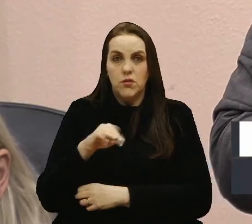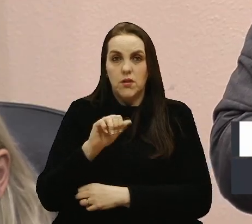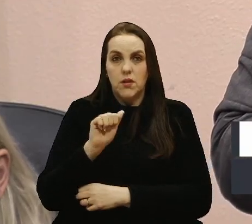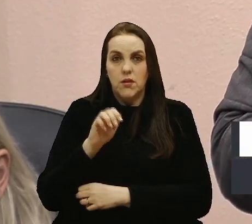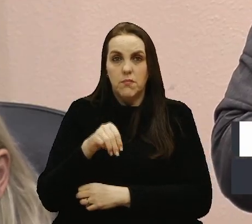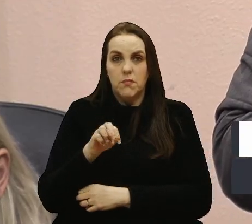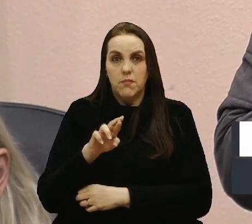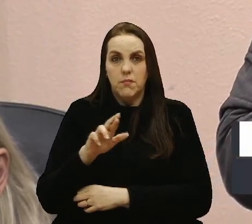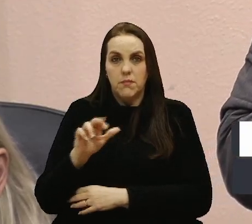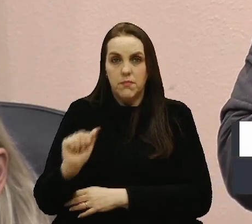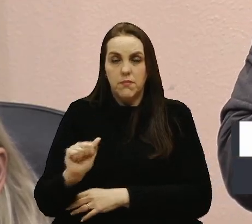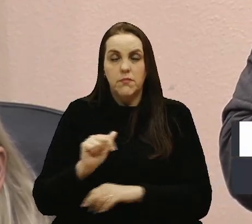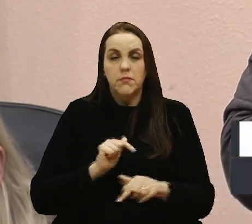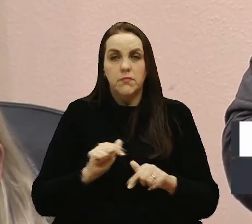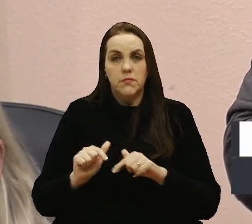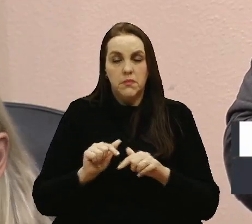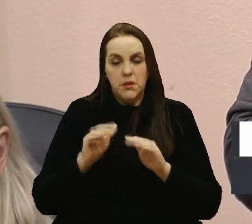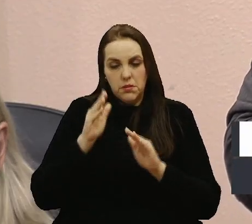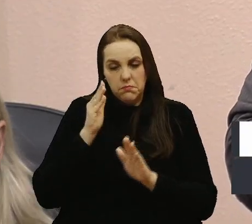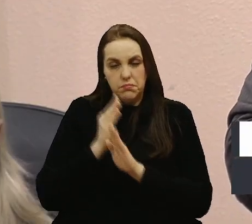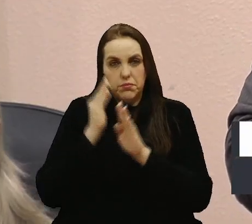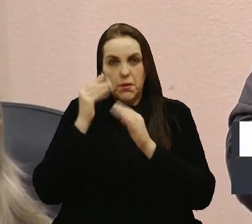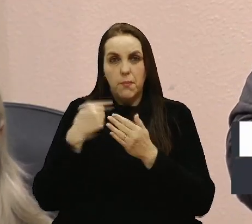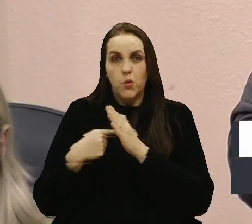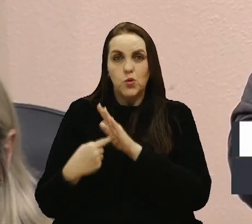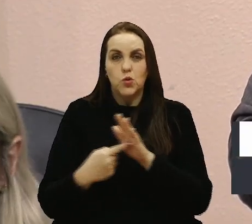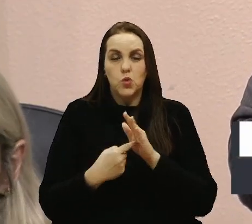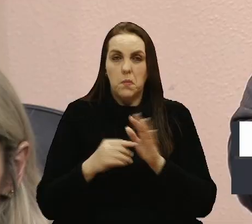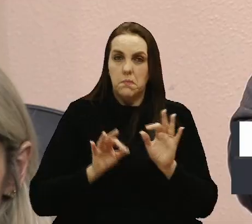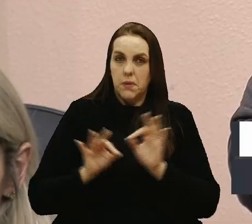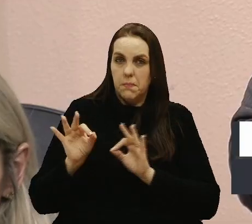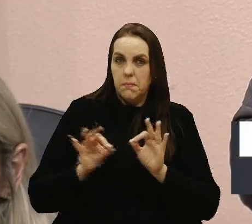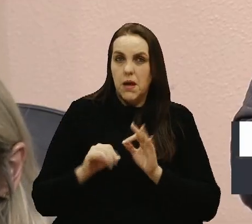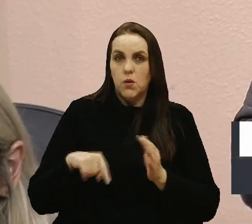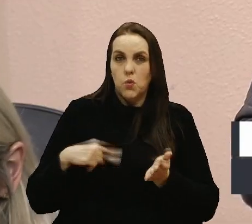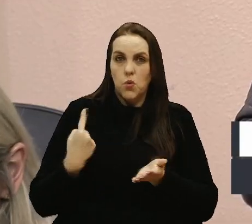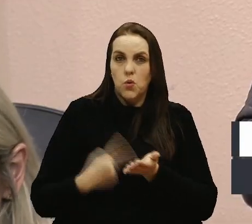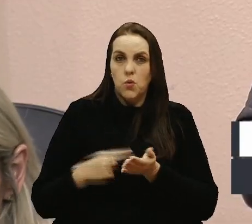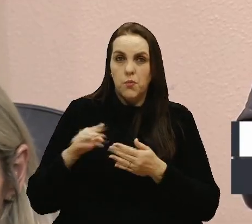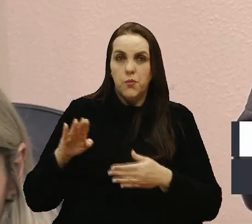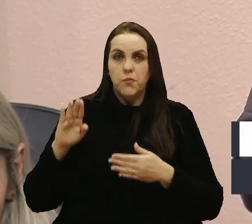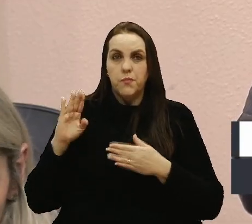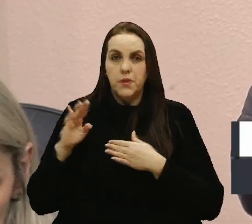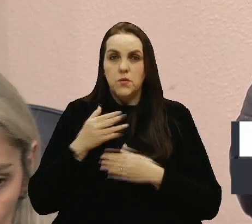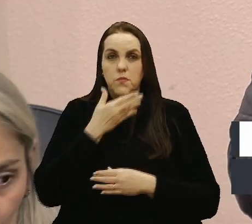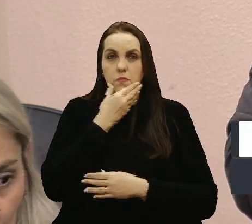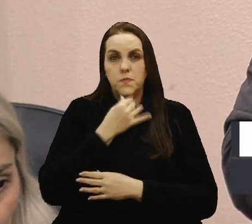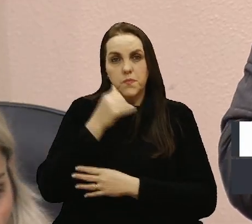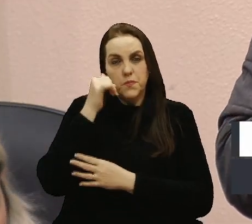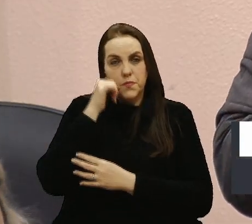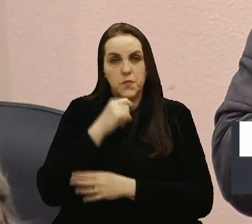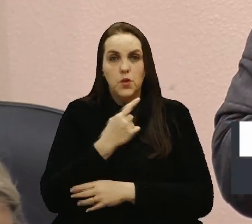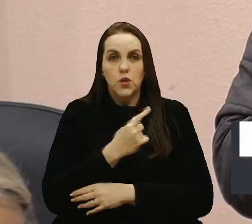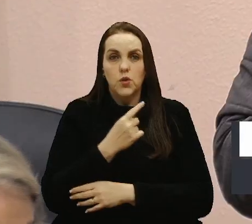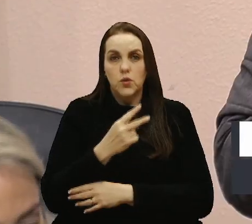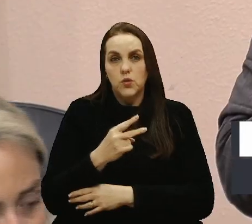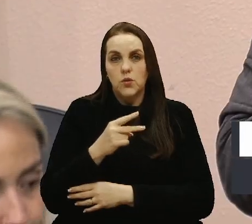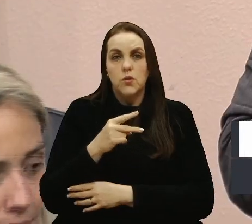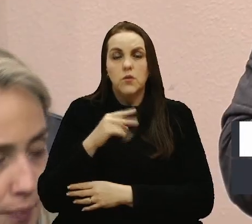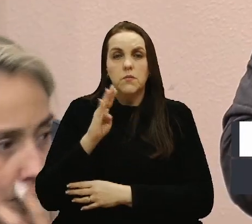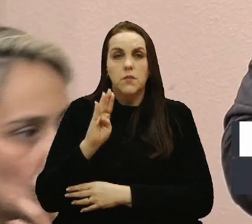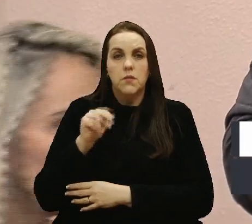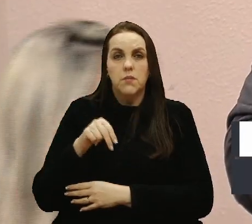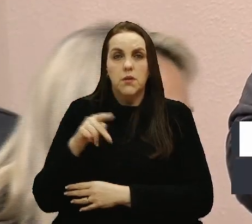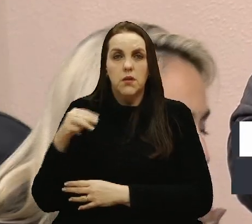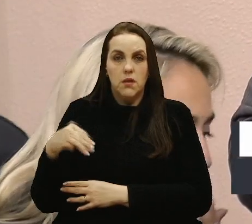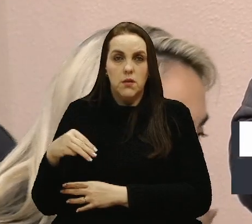trabalho realizado é evidência e preparo e o comprometimento desses homens e mulheres do 12º Batalhão de Polícia Militar, que estão sempre